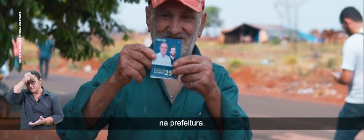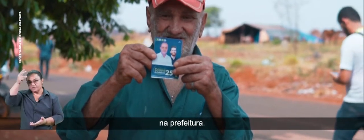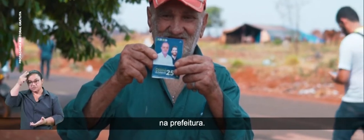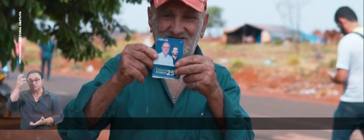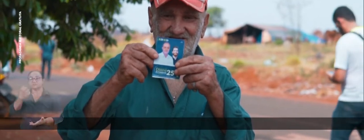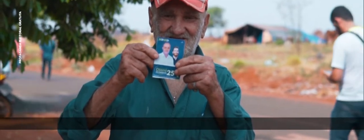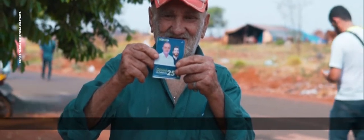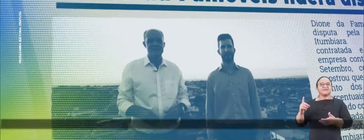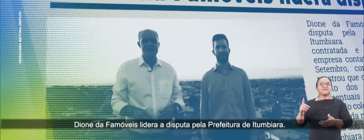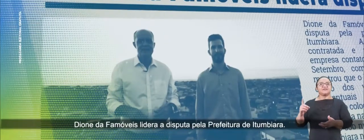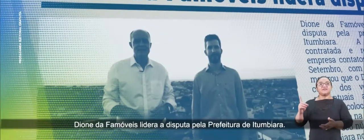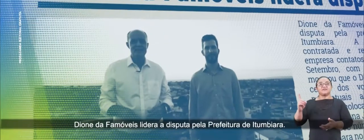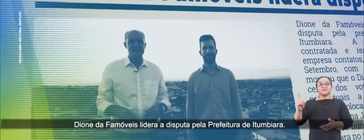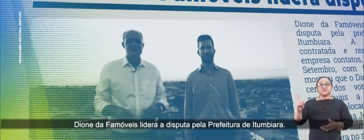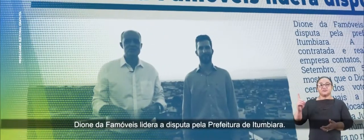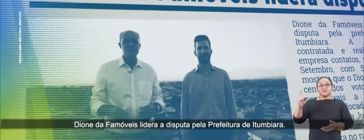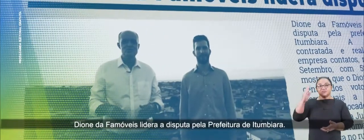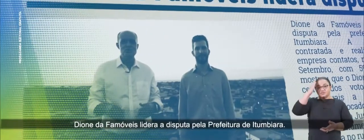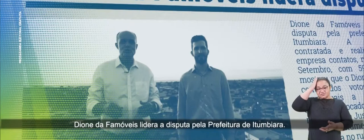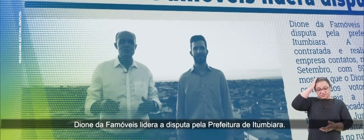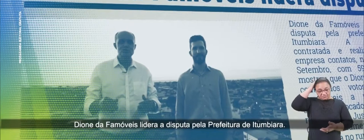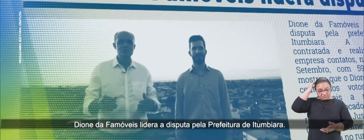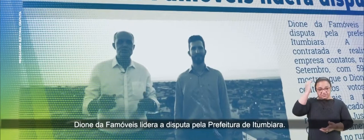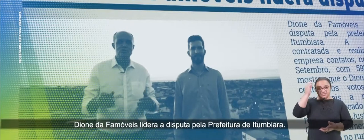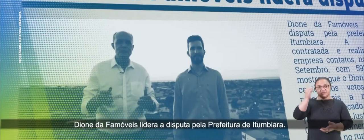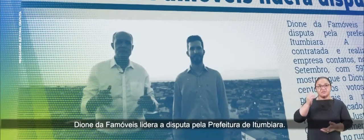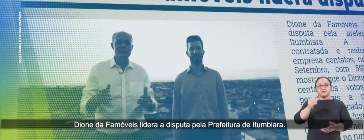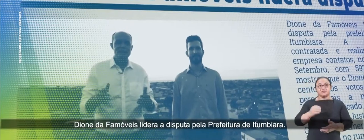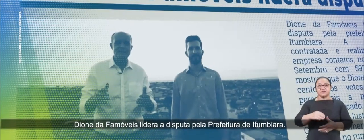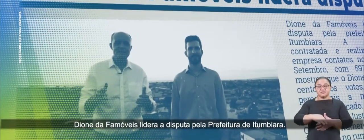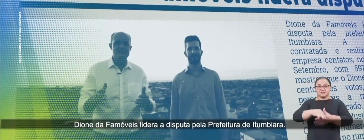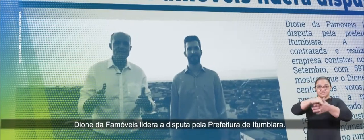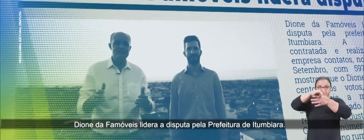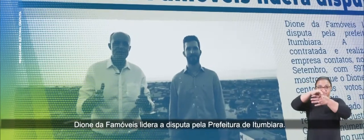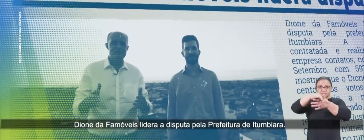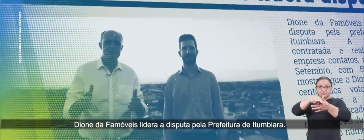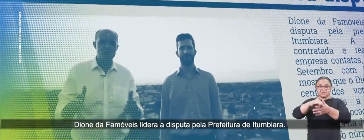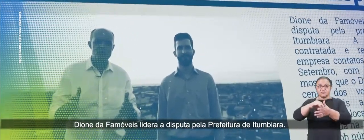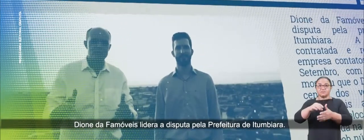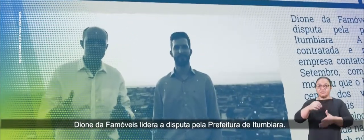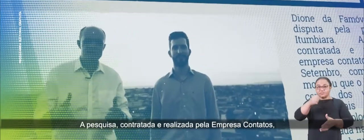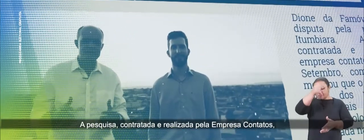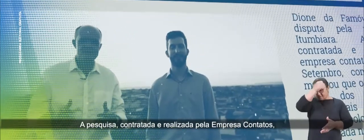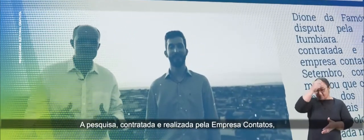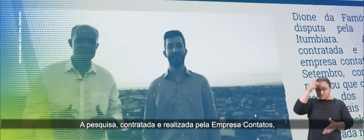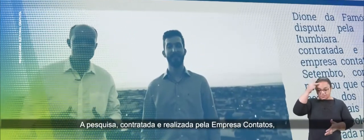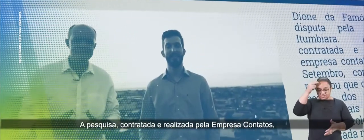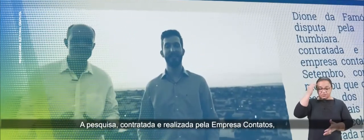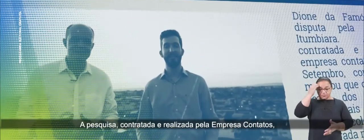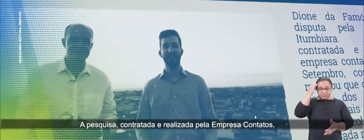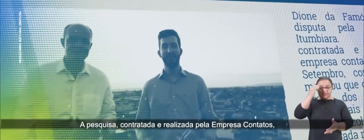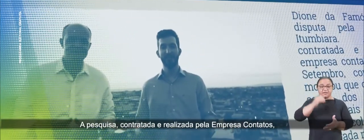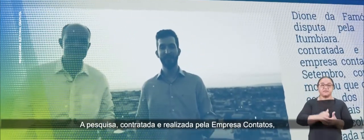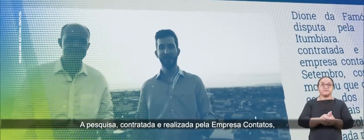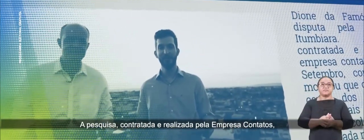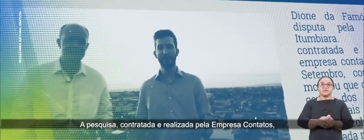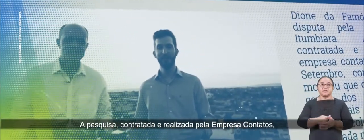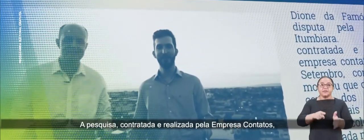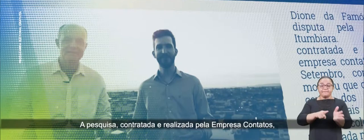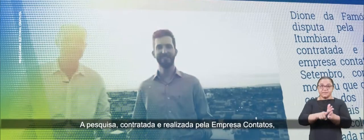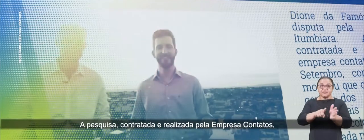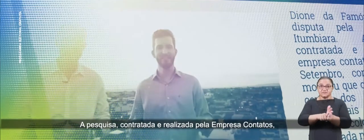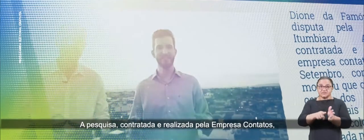na prefeitura. Johnny da Famóveis lidera a disputa pela prefeitura de Itumbiara. A pesquisa contratada